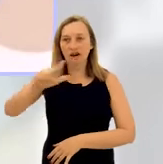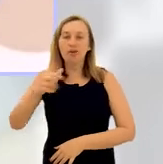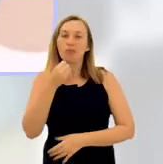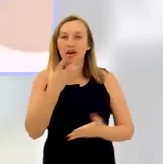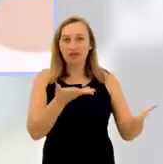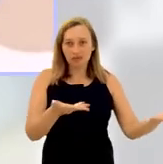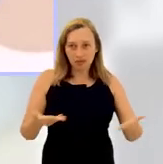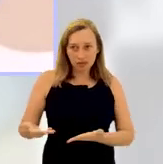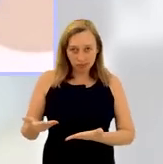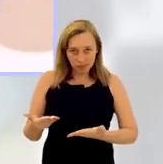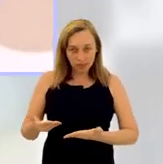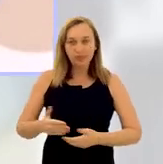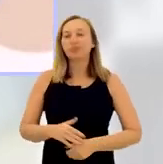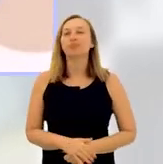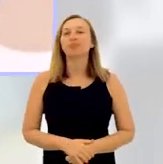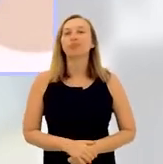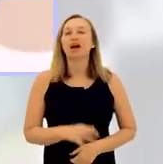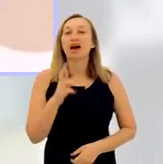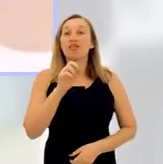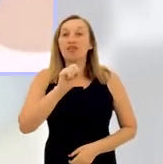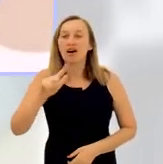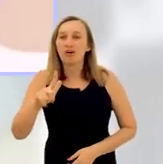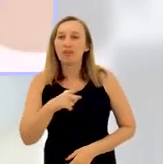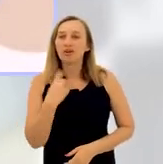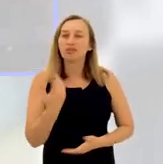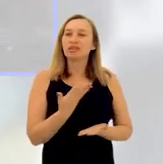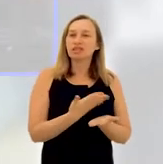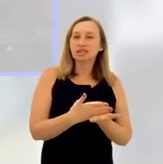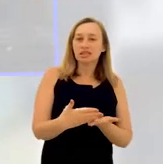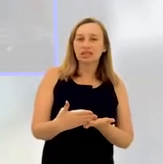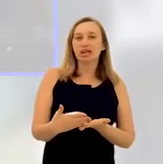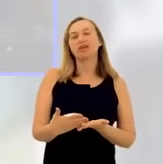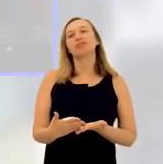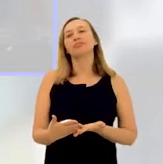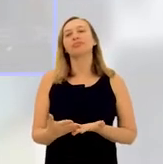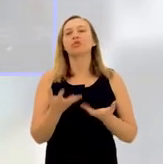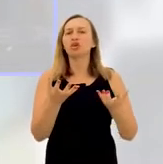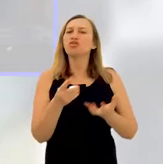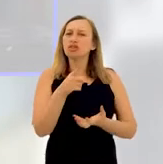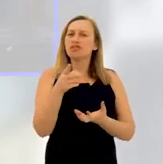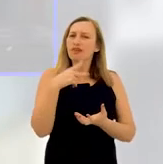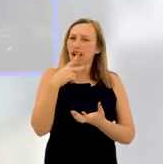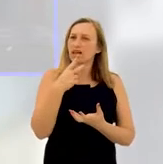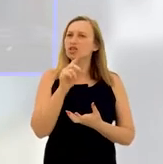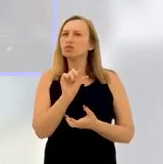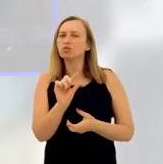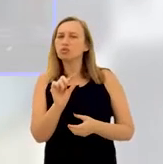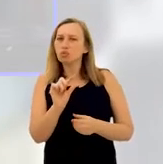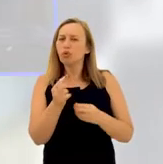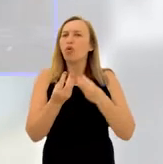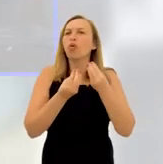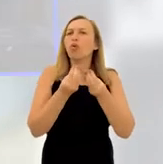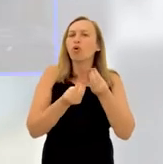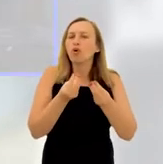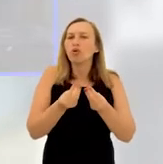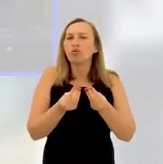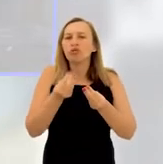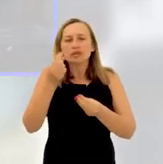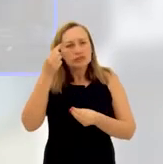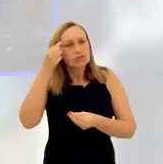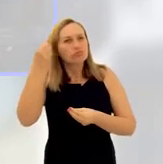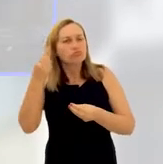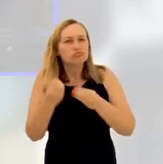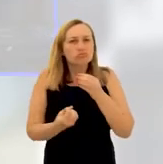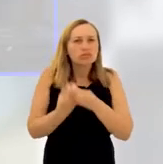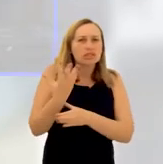Rafael Vanterlei. Sejam muito bem-vindos. Rafael, para a gente começar o programa, eu queria que você falasse para a gente como que